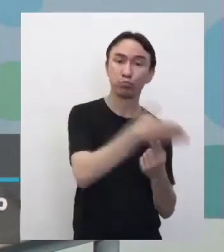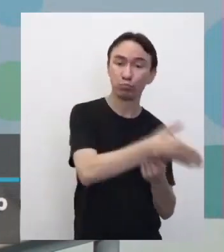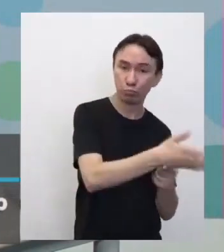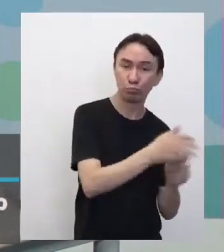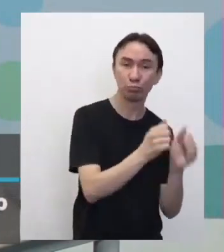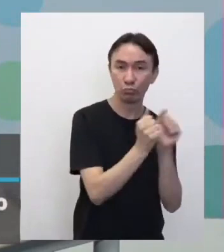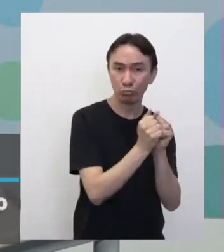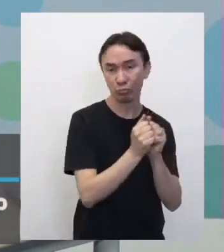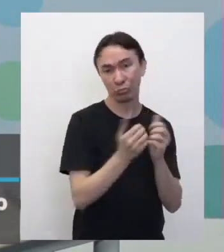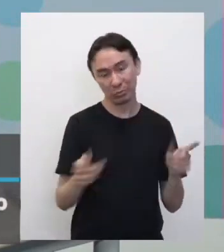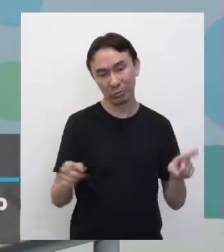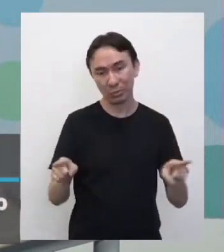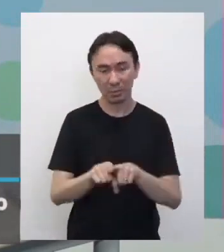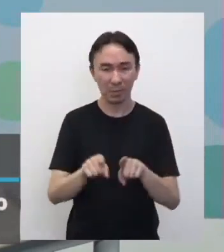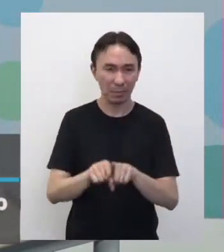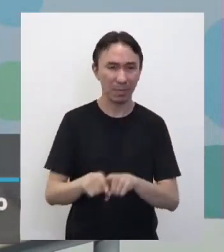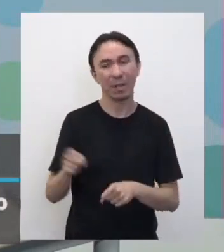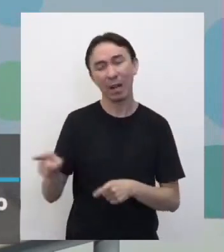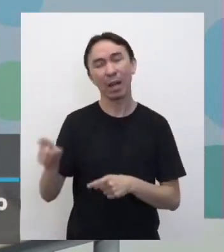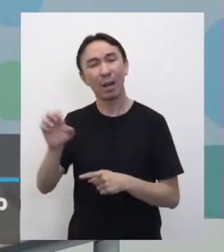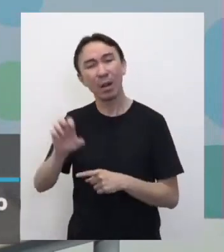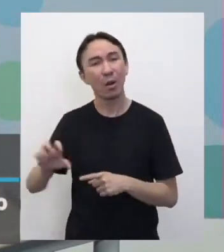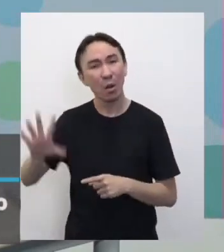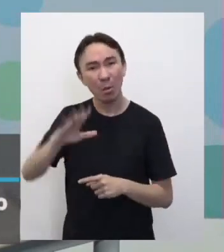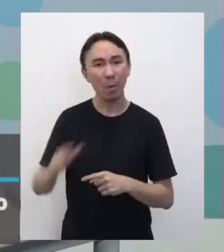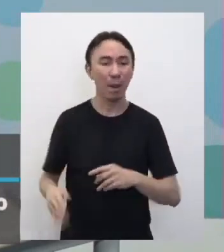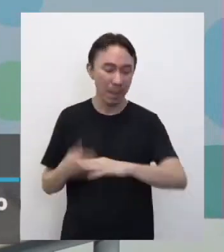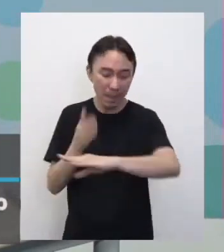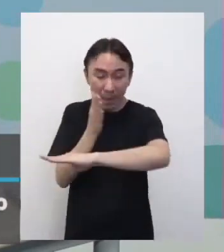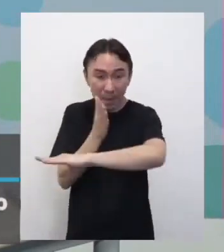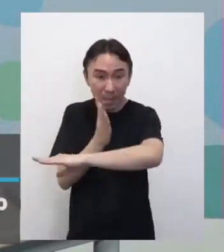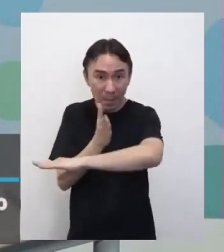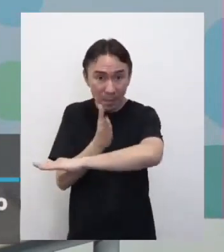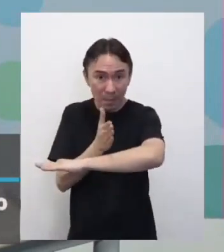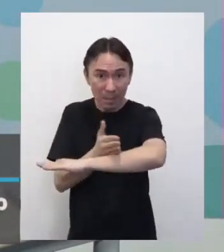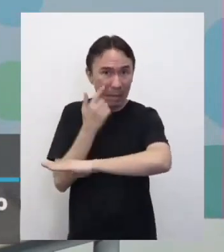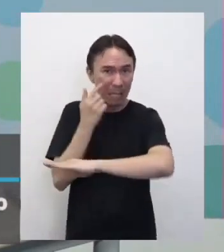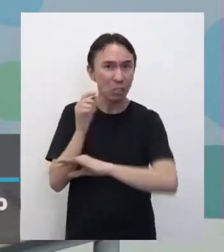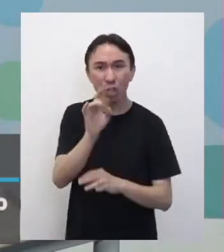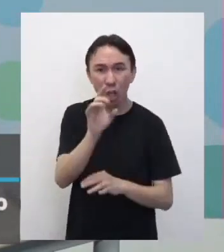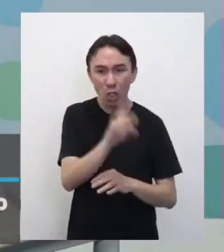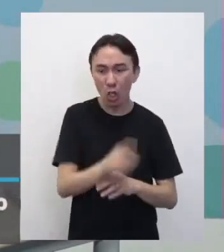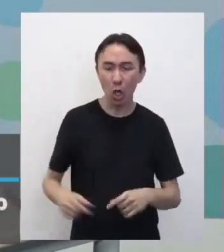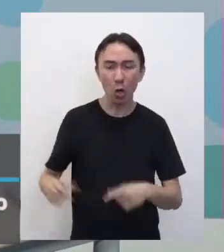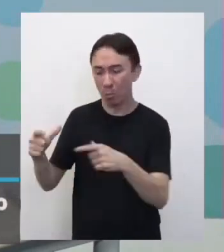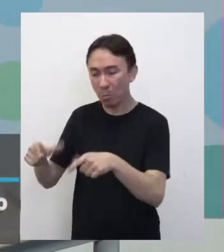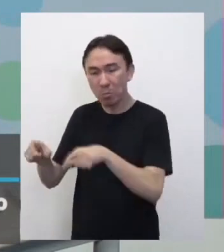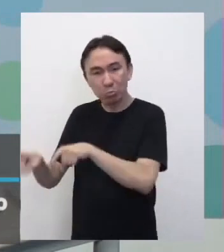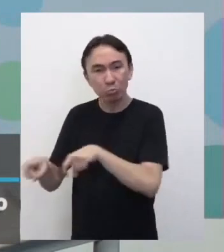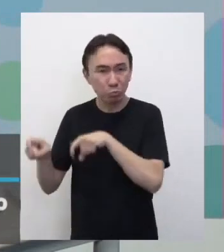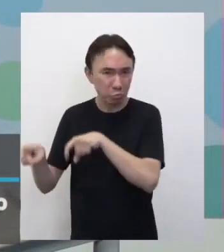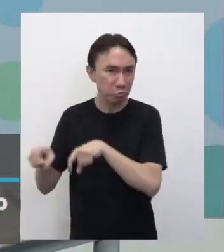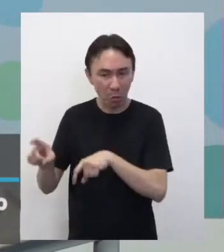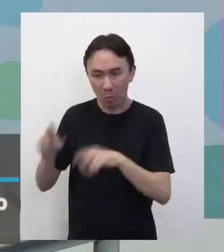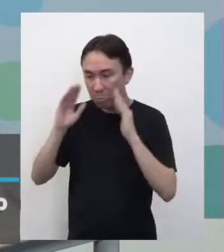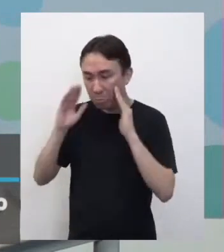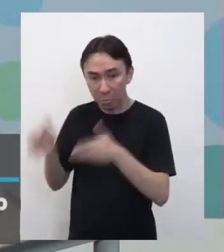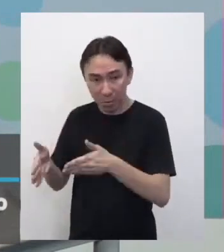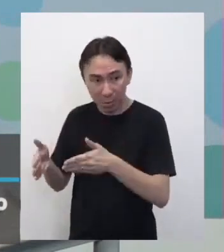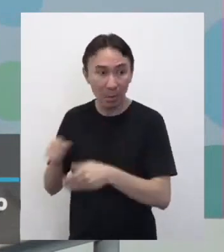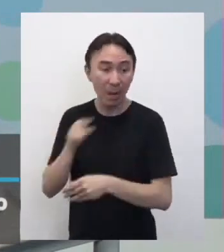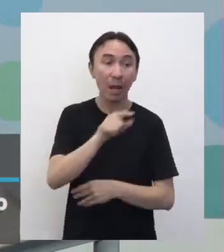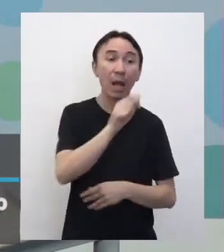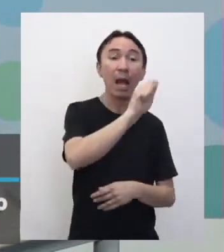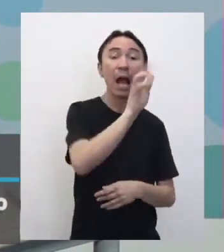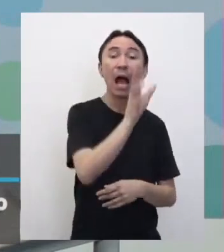com a predominância da agricultura de subsistência, essas outras duas regiões do mundo, a África e o Oriente ali,